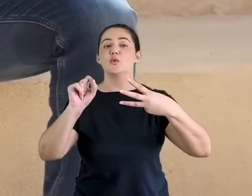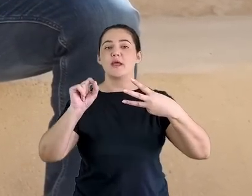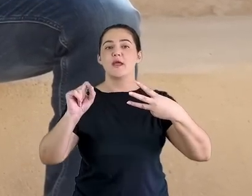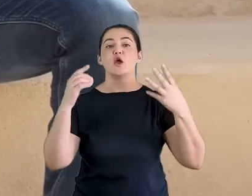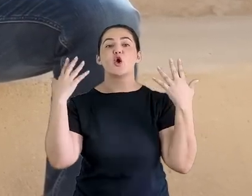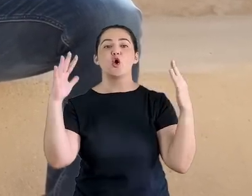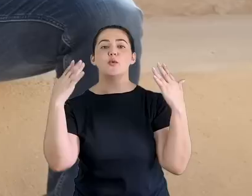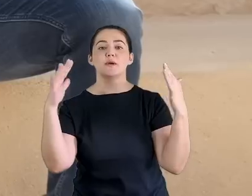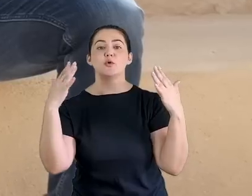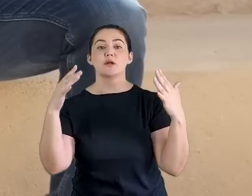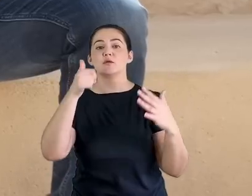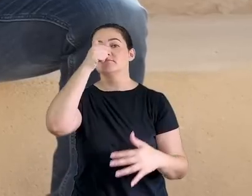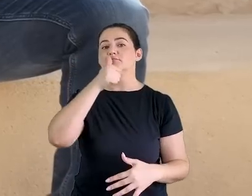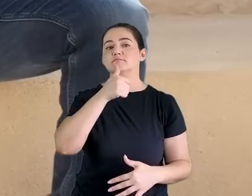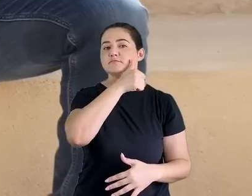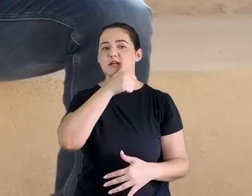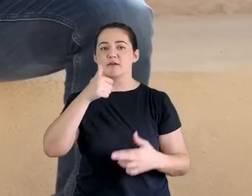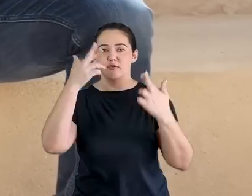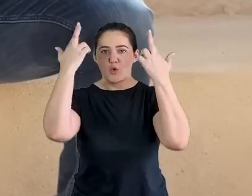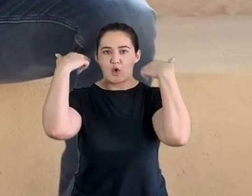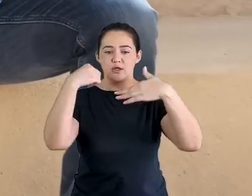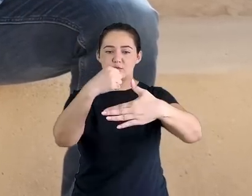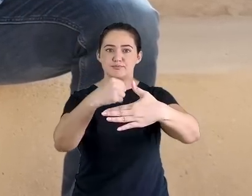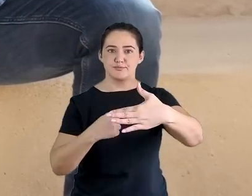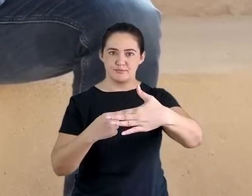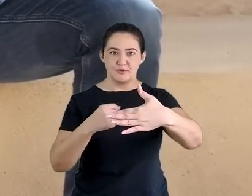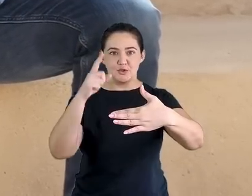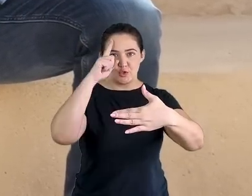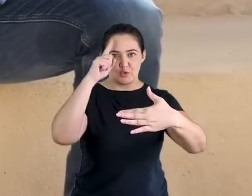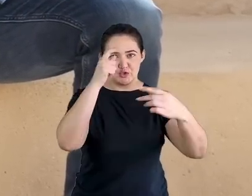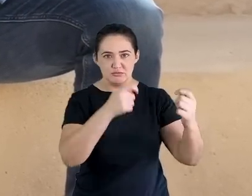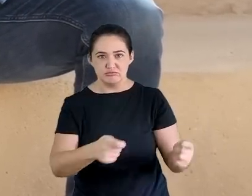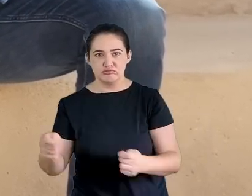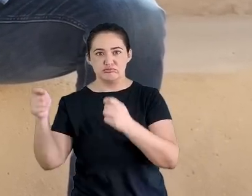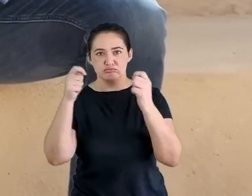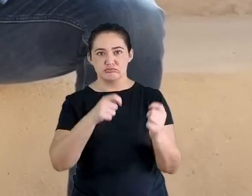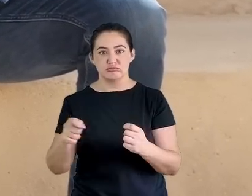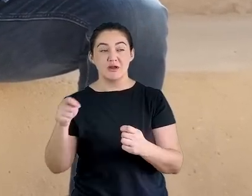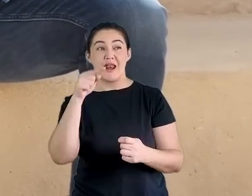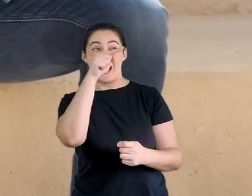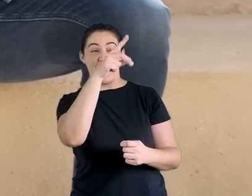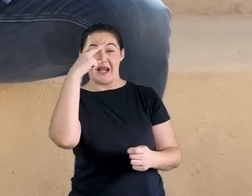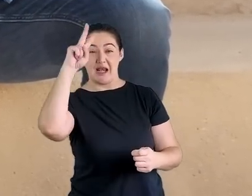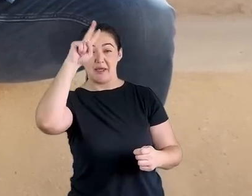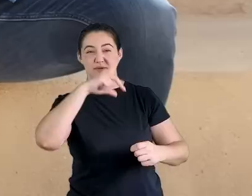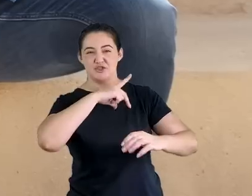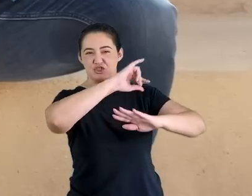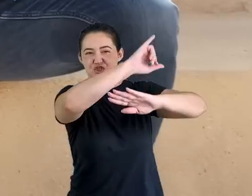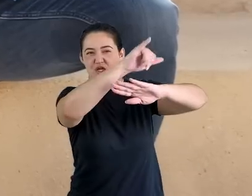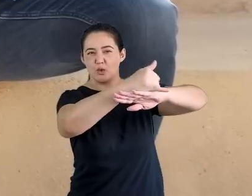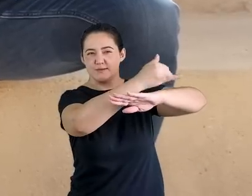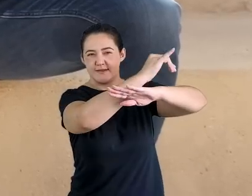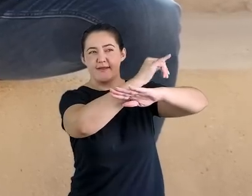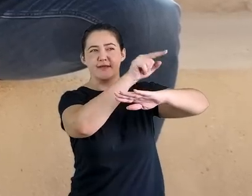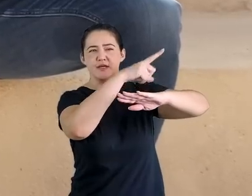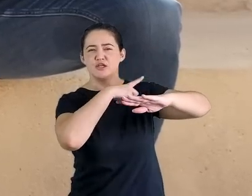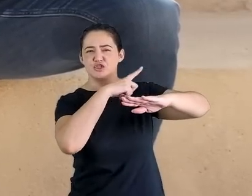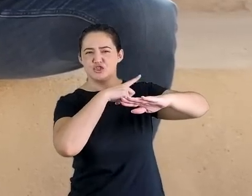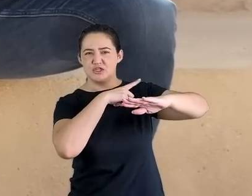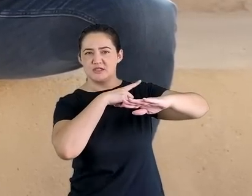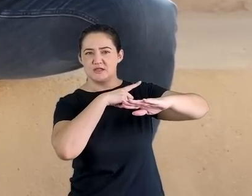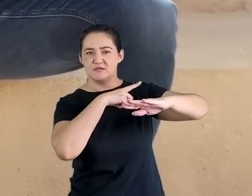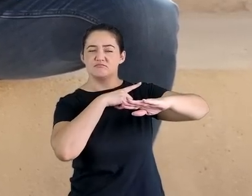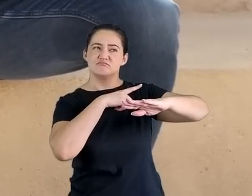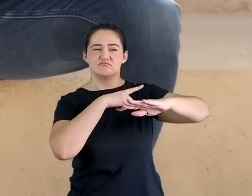quando houve sacrifícios em Jerusalém, e lembramos quando os rebeldes chegaram aqui no ano 67, 68, o templo estava